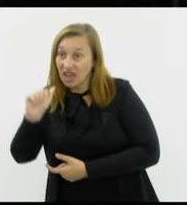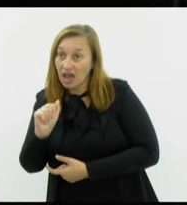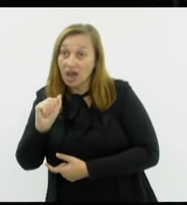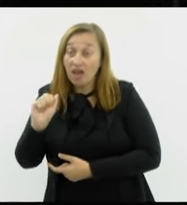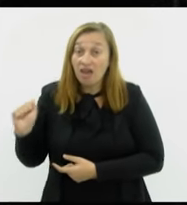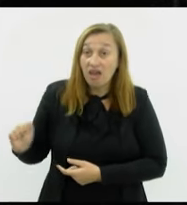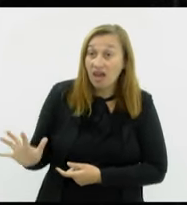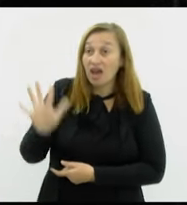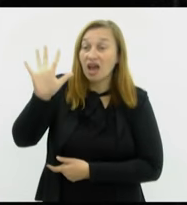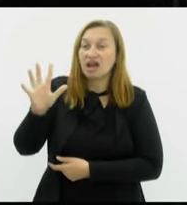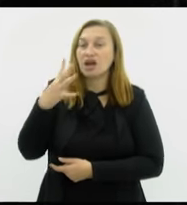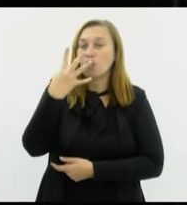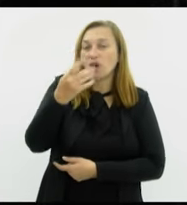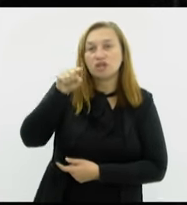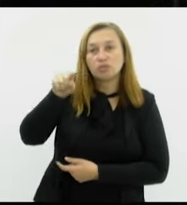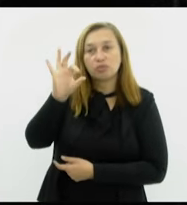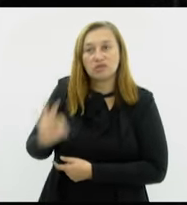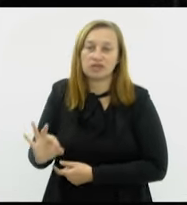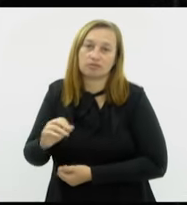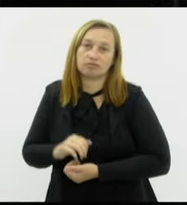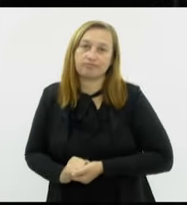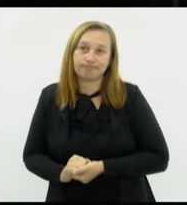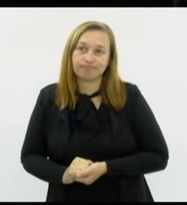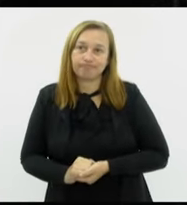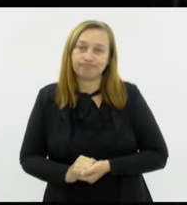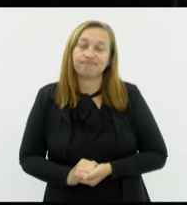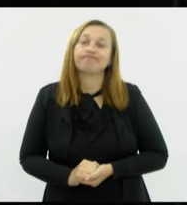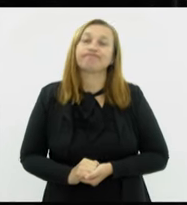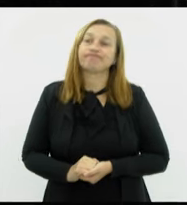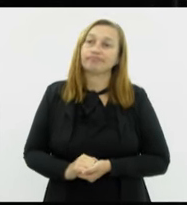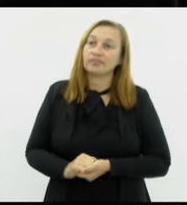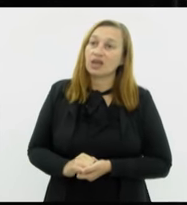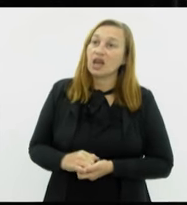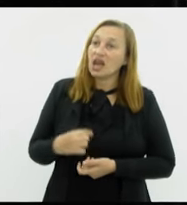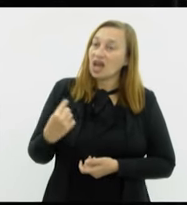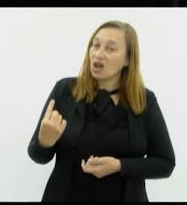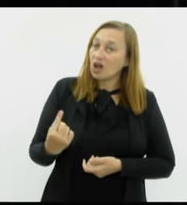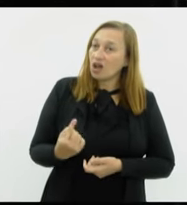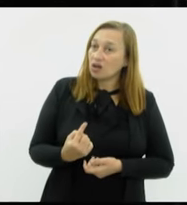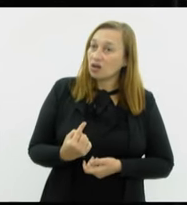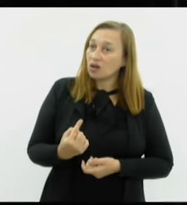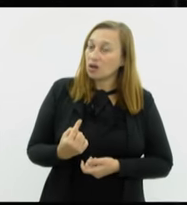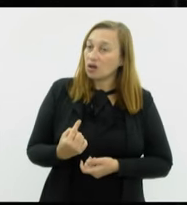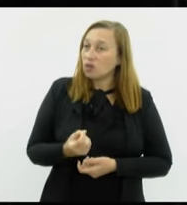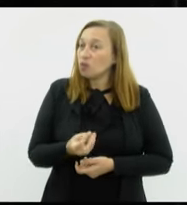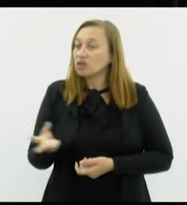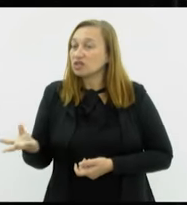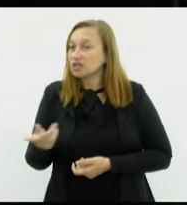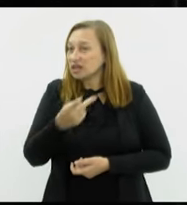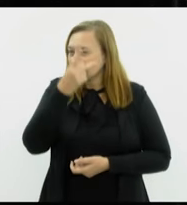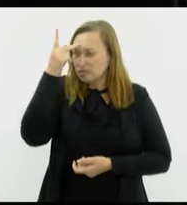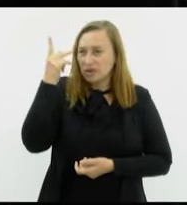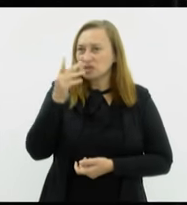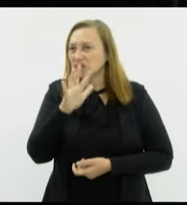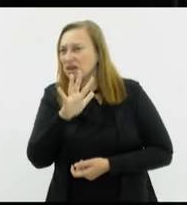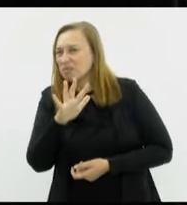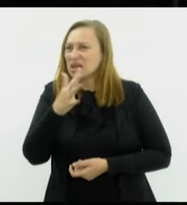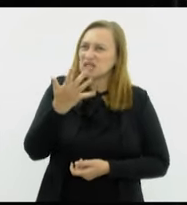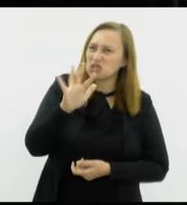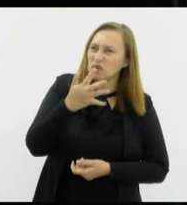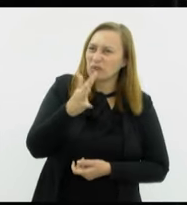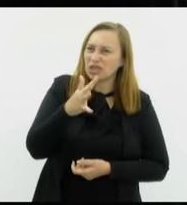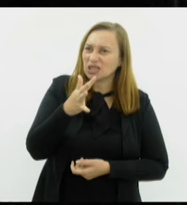4 pontos percentuais. A nossa inadimplência deve estar na